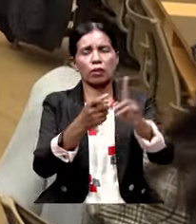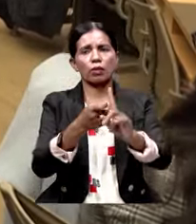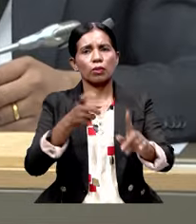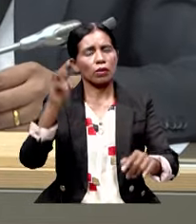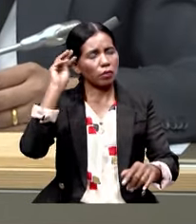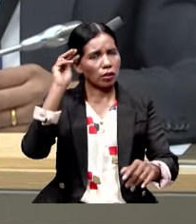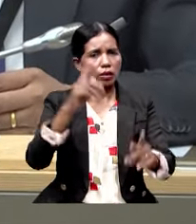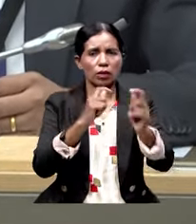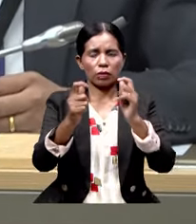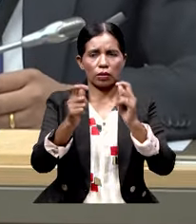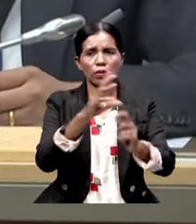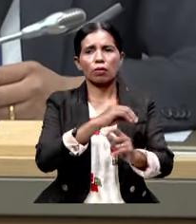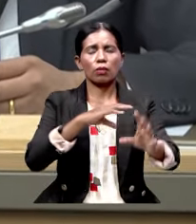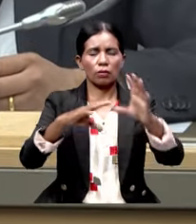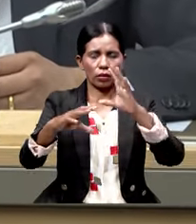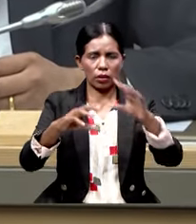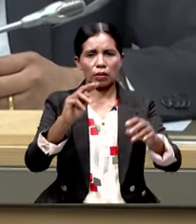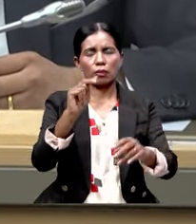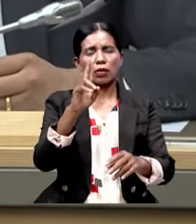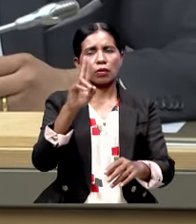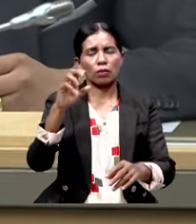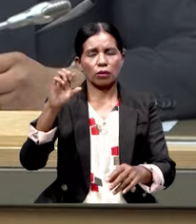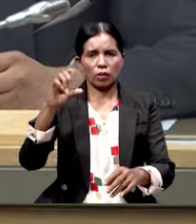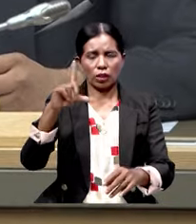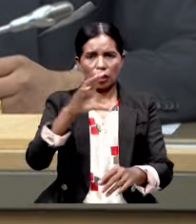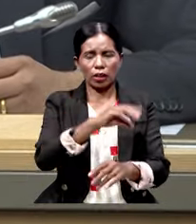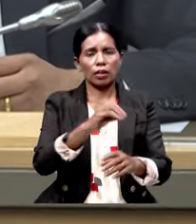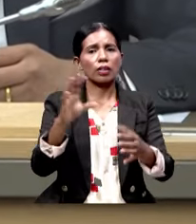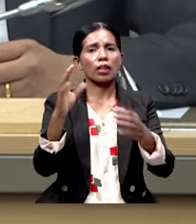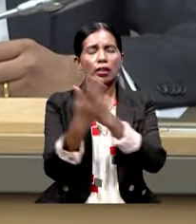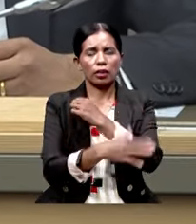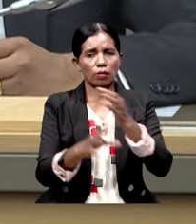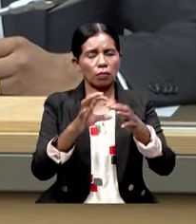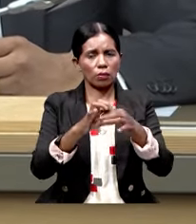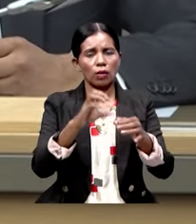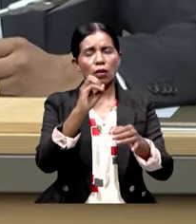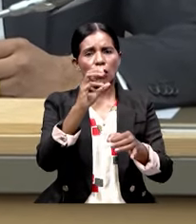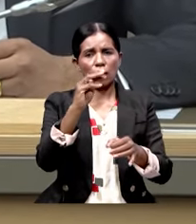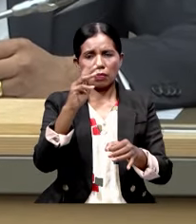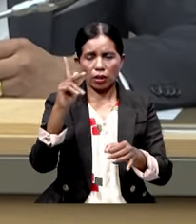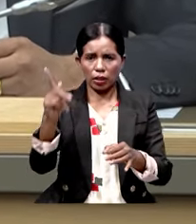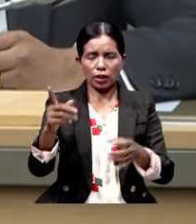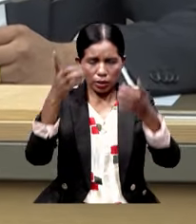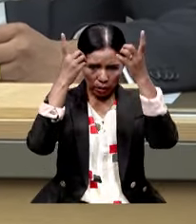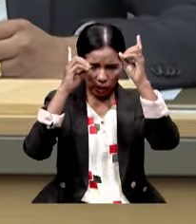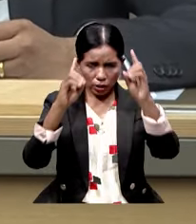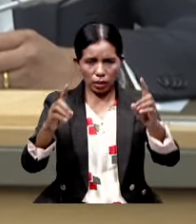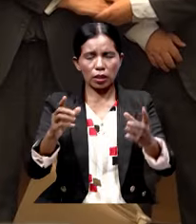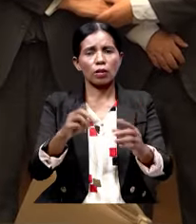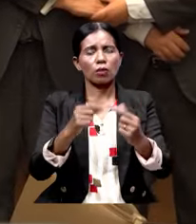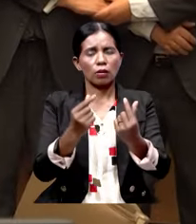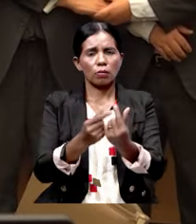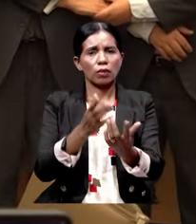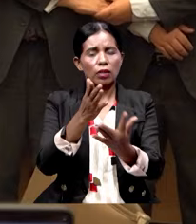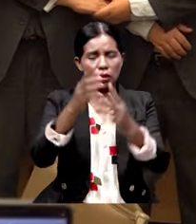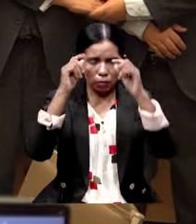ministro transporte na comunicação Miguel Mantelu, nação membro OMK Sira decide a prova ona pacote adesão Timor-Leste nian ba